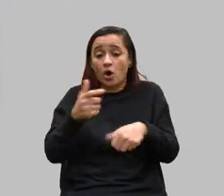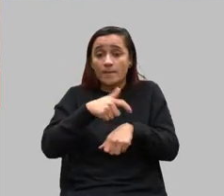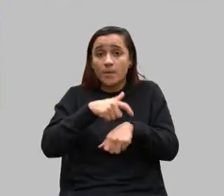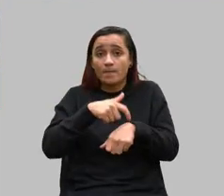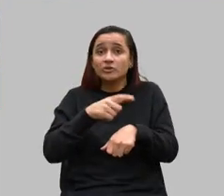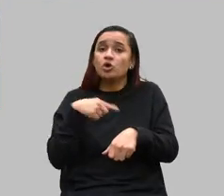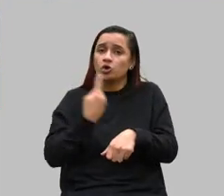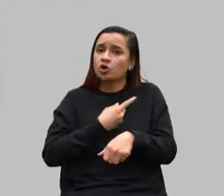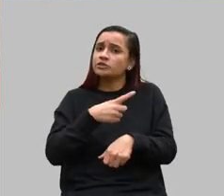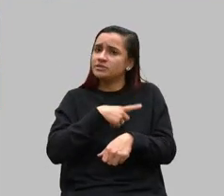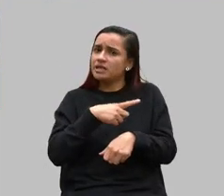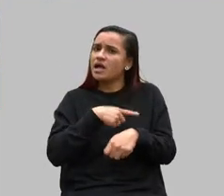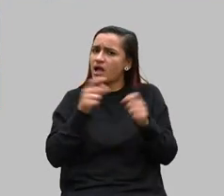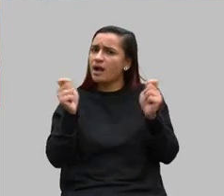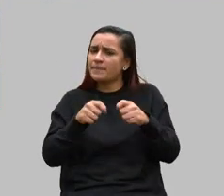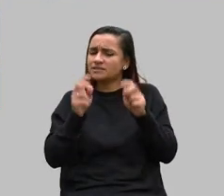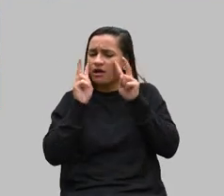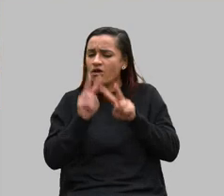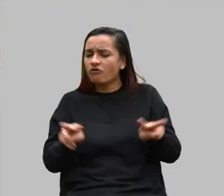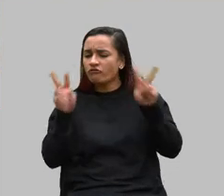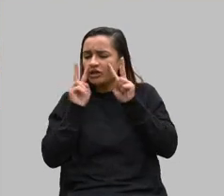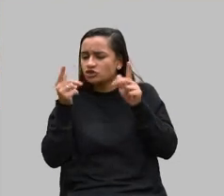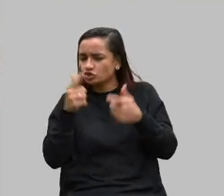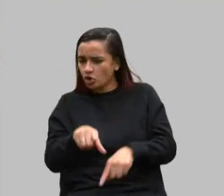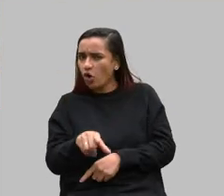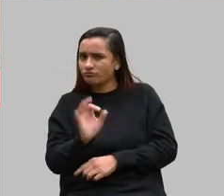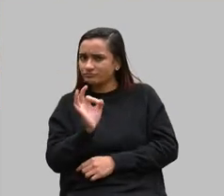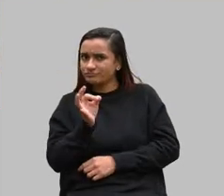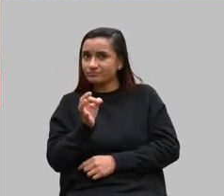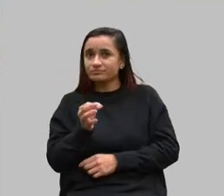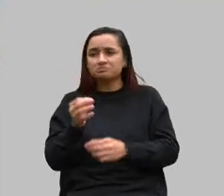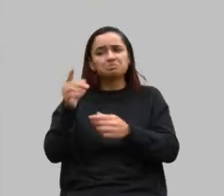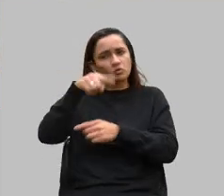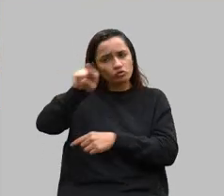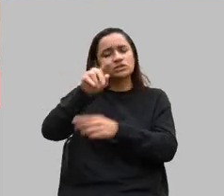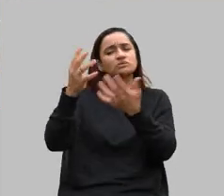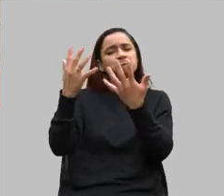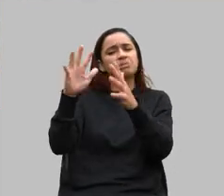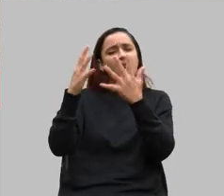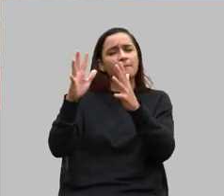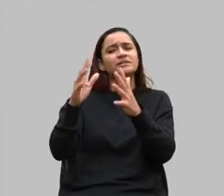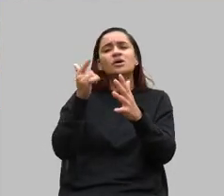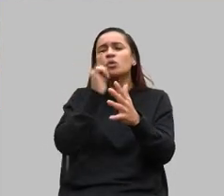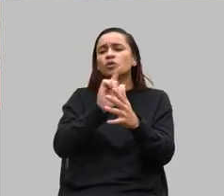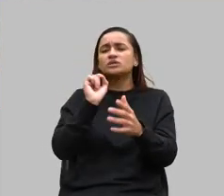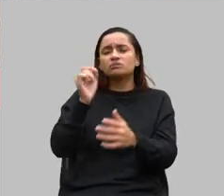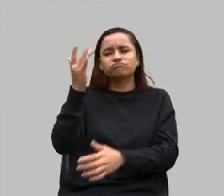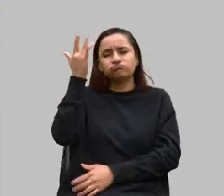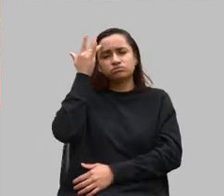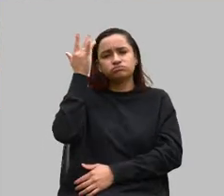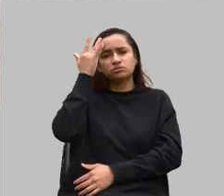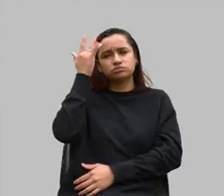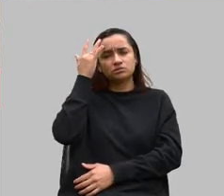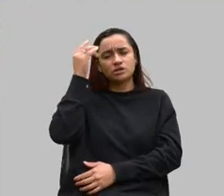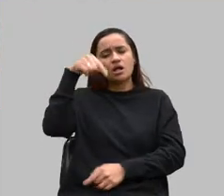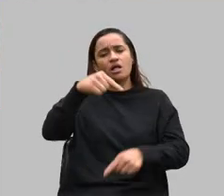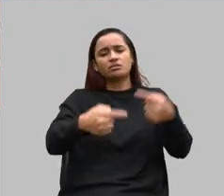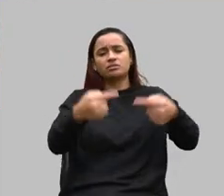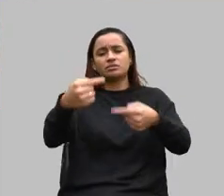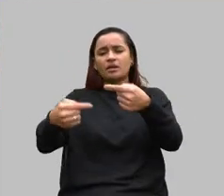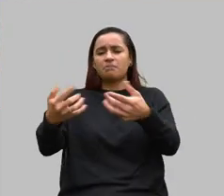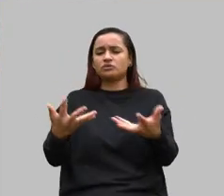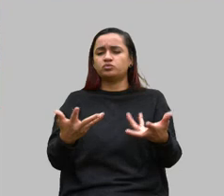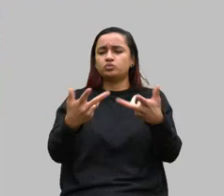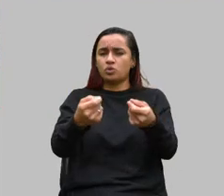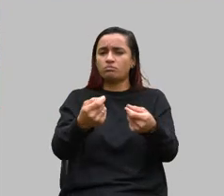condição de rever as coisas e vocês estão viu Leonard de parabéns por terem tido O discernimento num debate civilizado